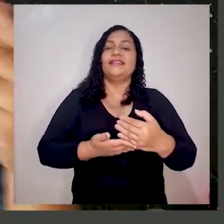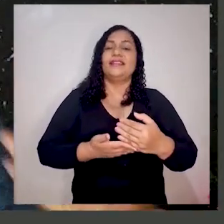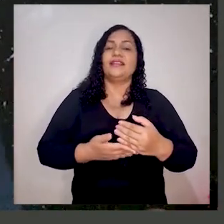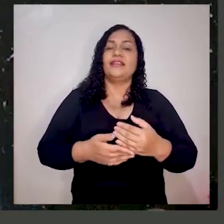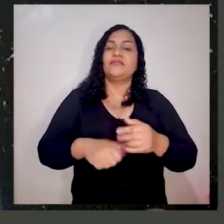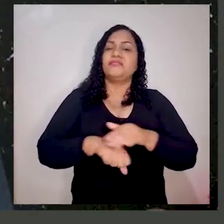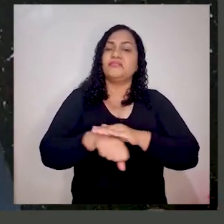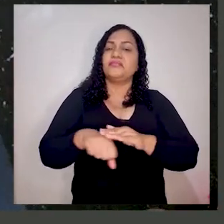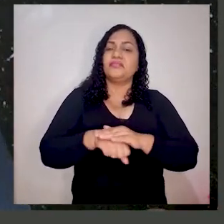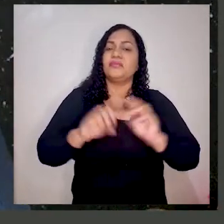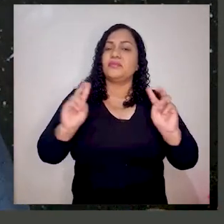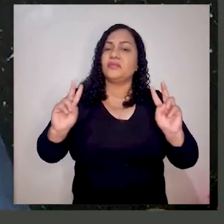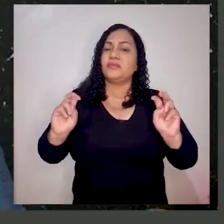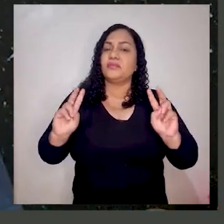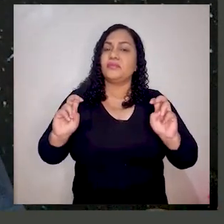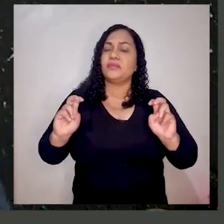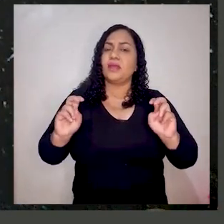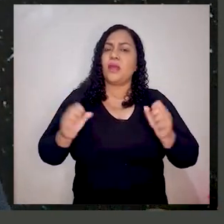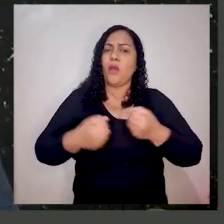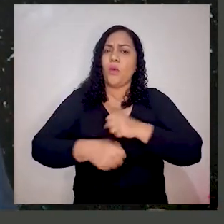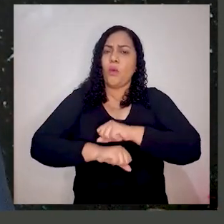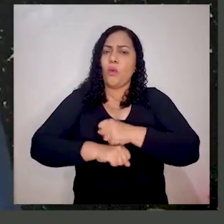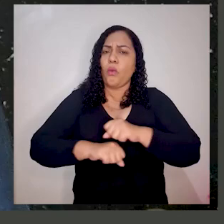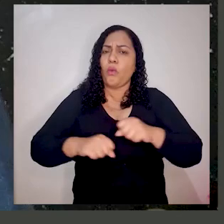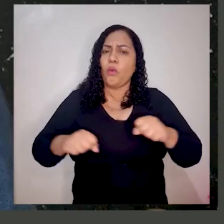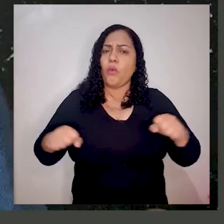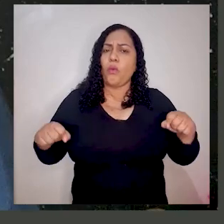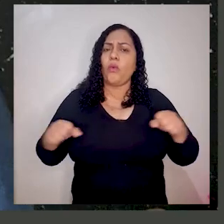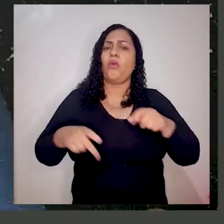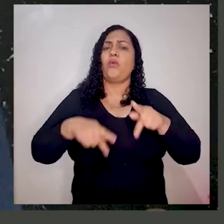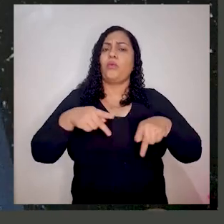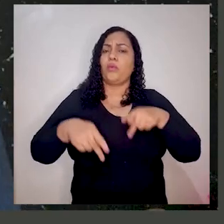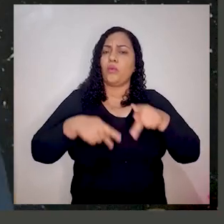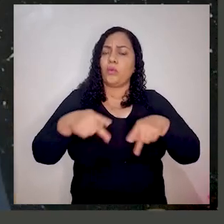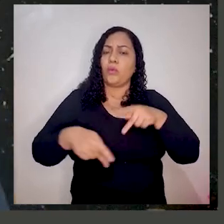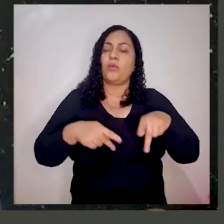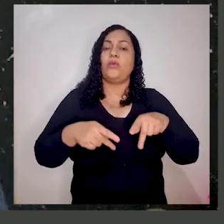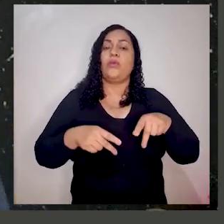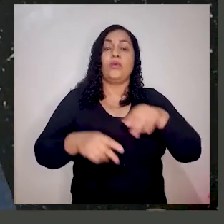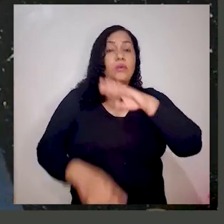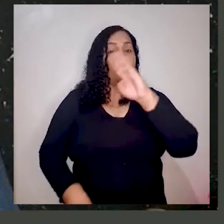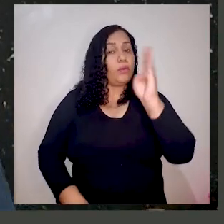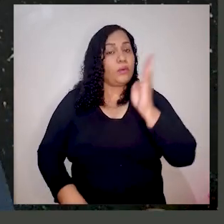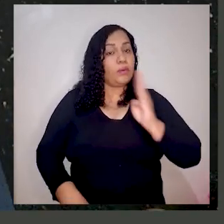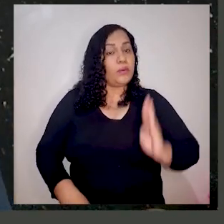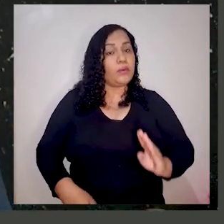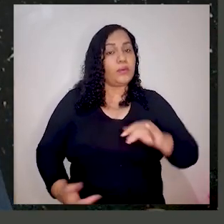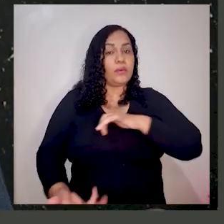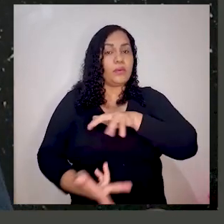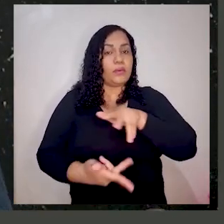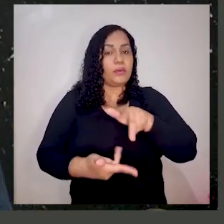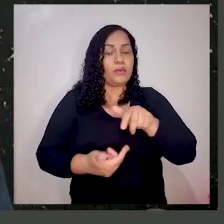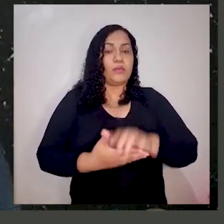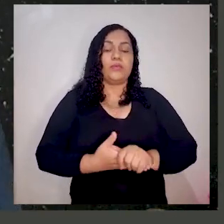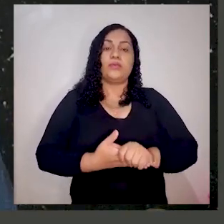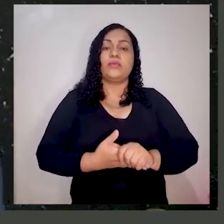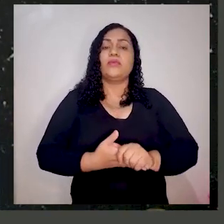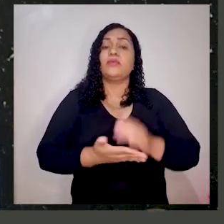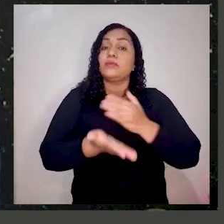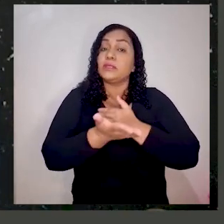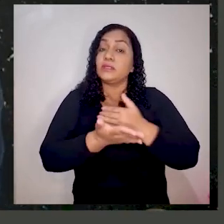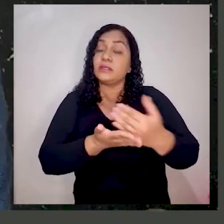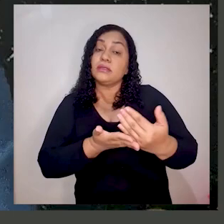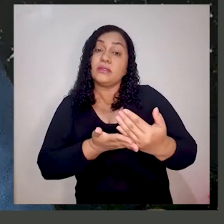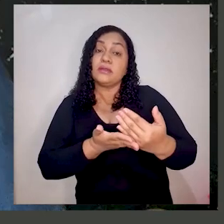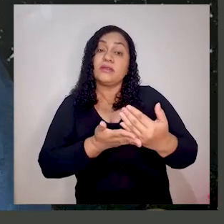sobre crescimento, populacional do Brasil e do mundo, vamos falar também um pouquinho aqui do Maranhão. Vou colocar